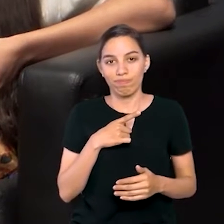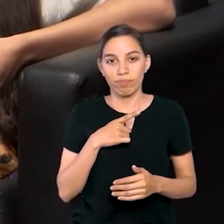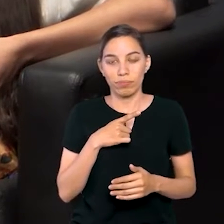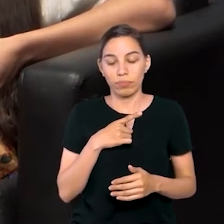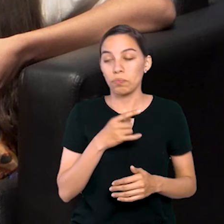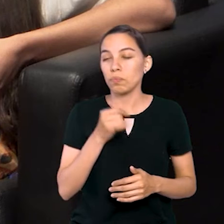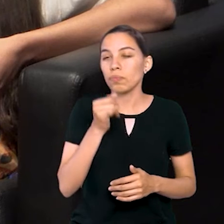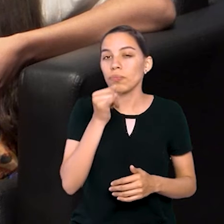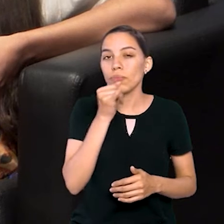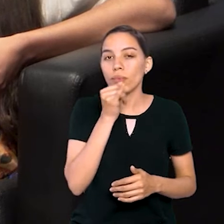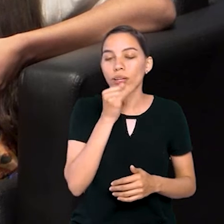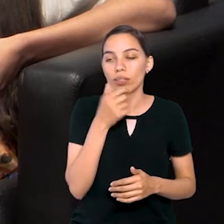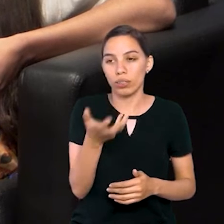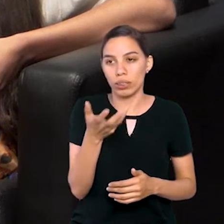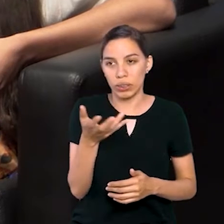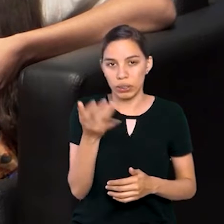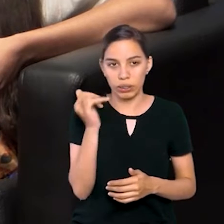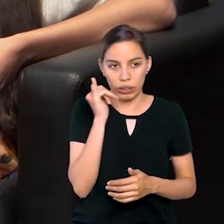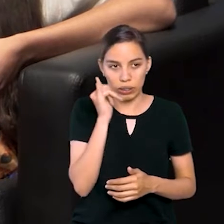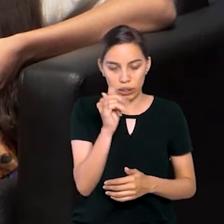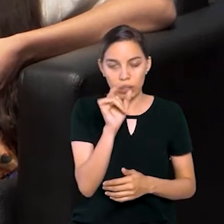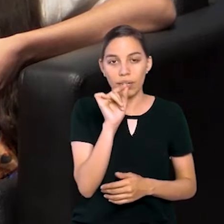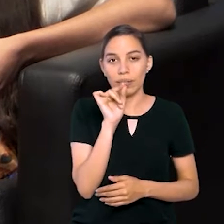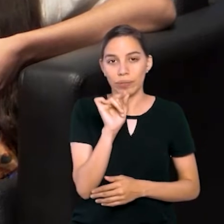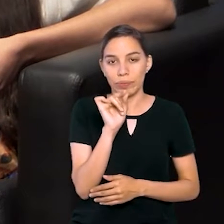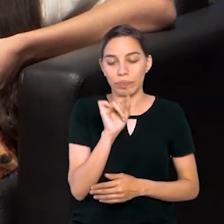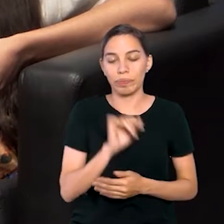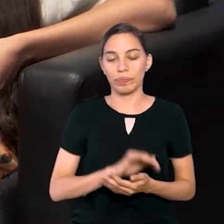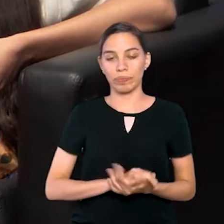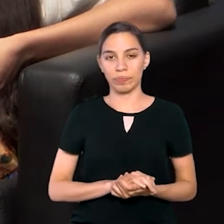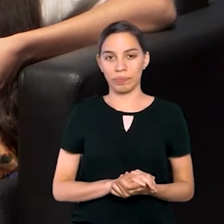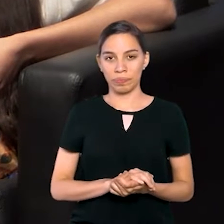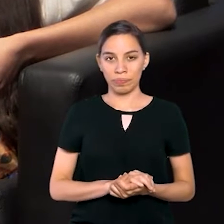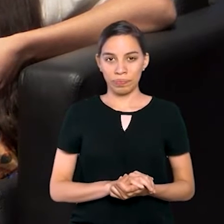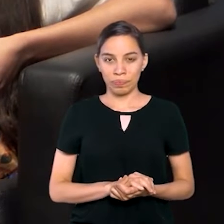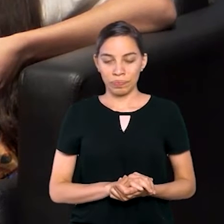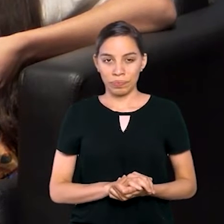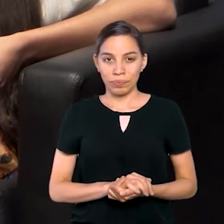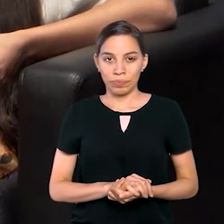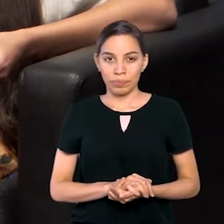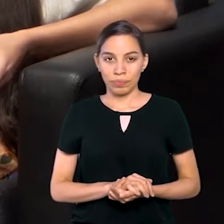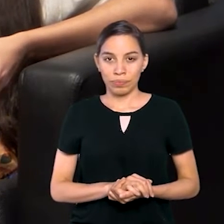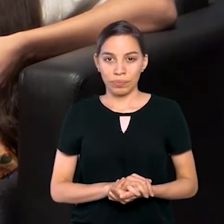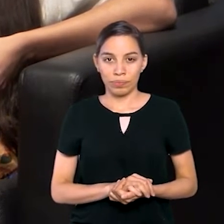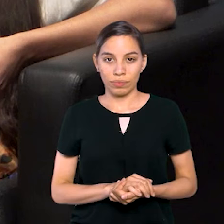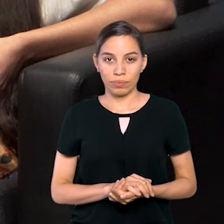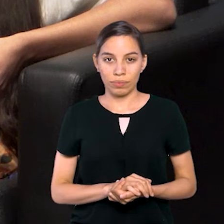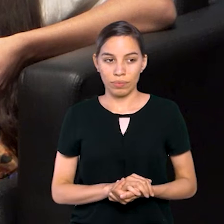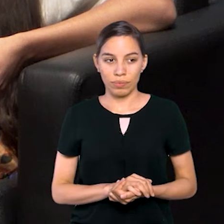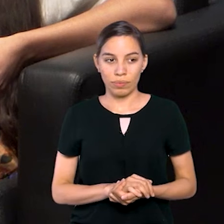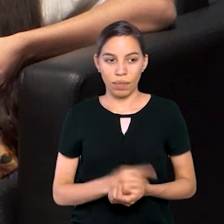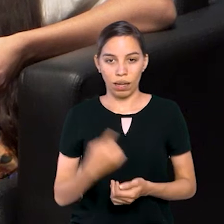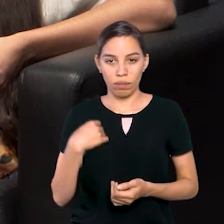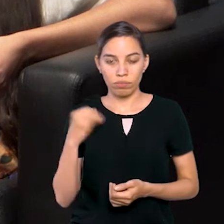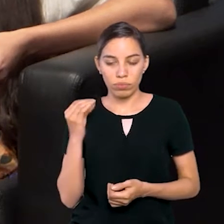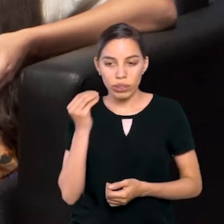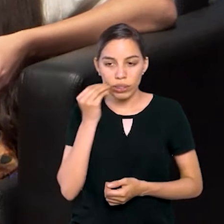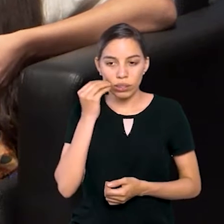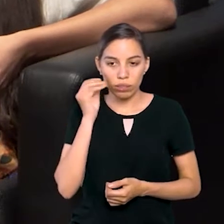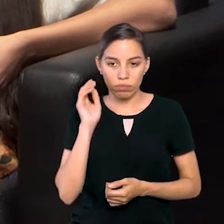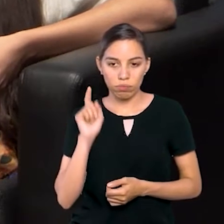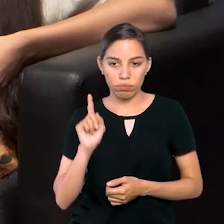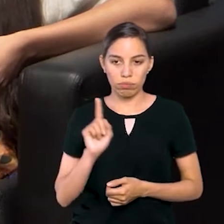um exemplo assim que eu queria trazer para vocês, né, é de que os acolhimentos que eu faço com